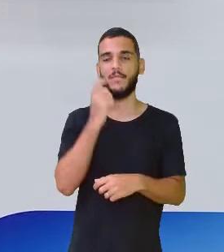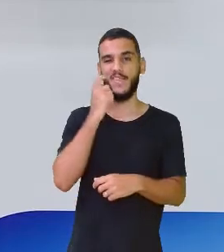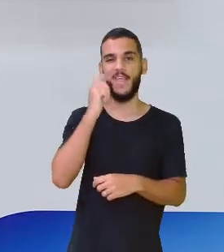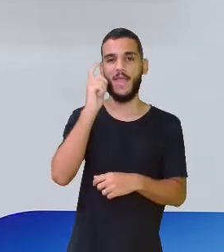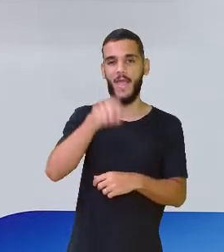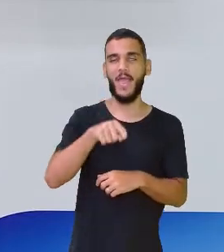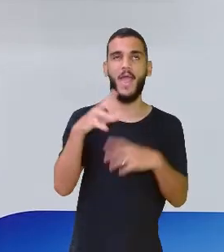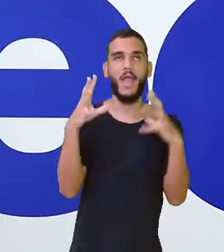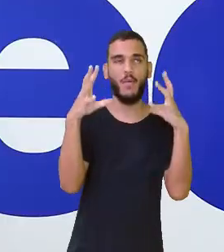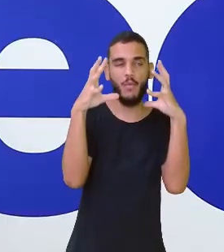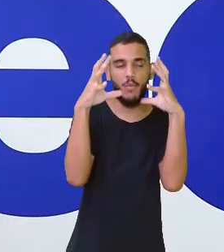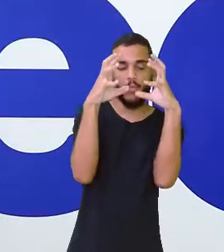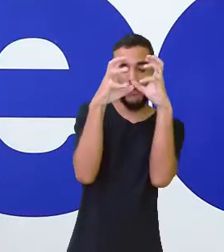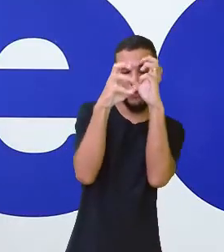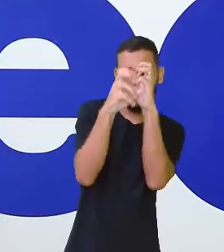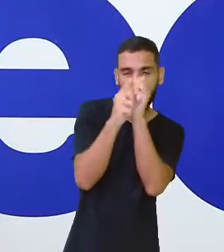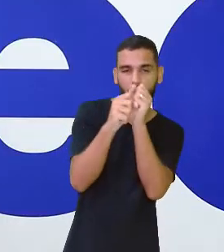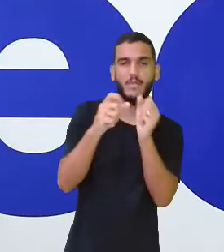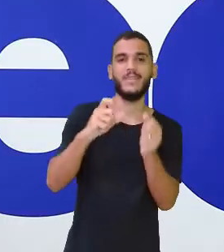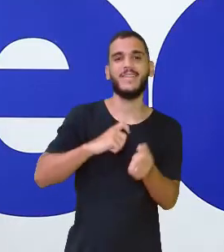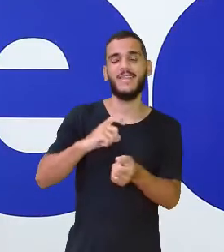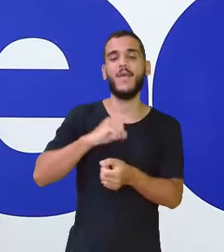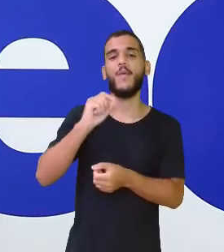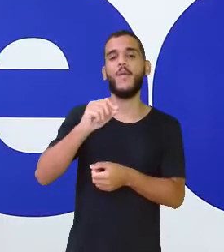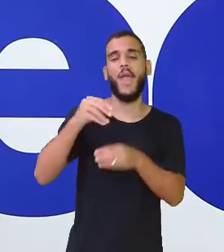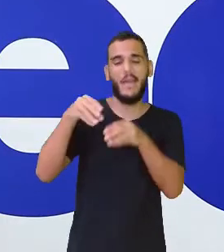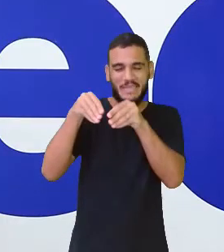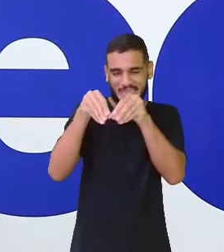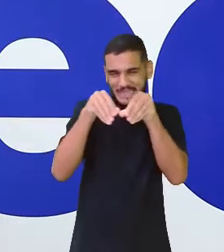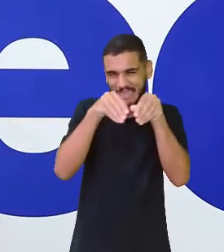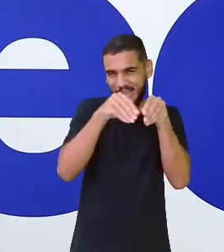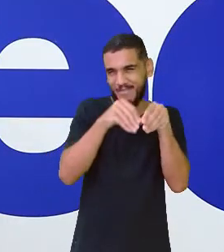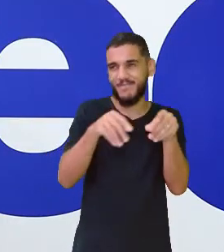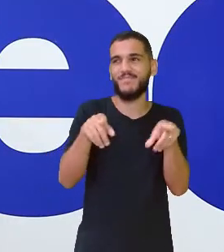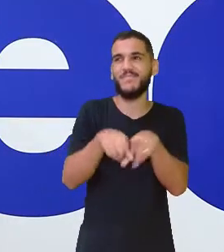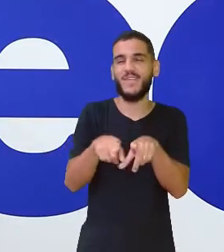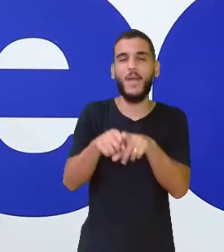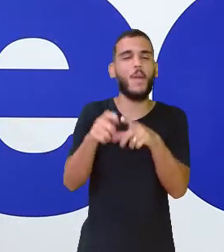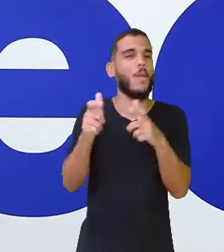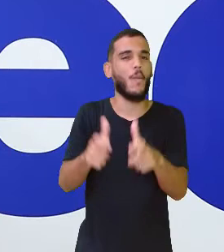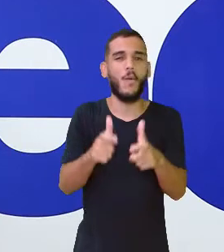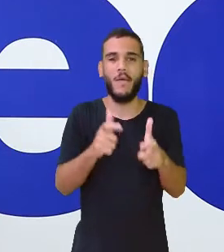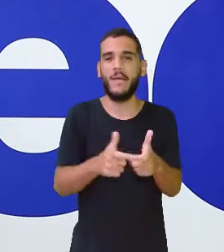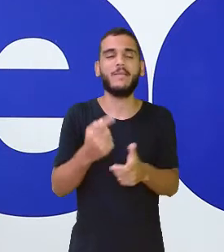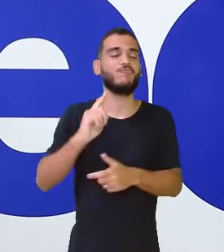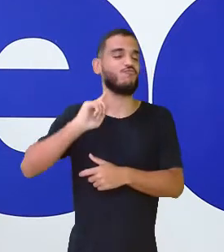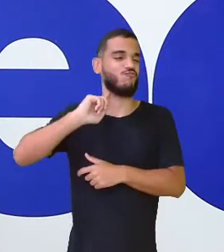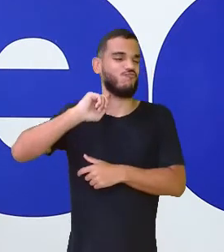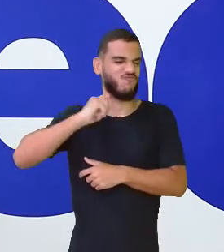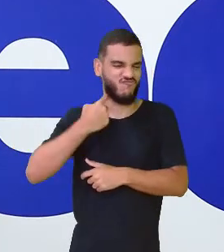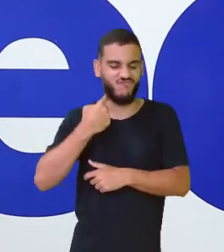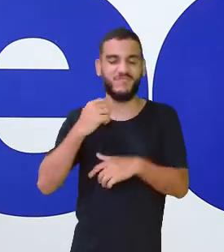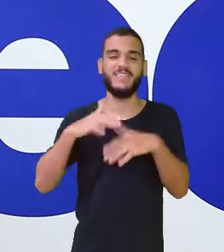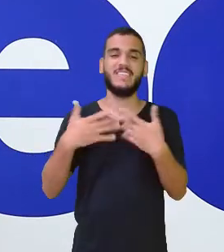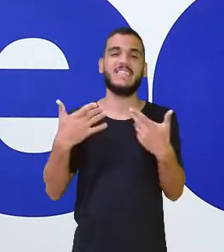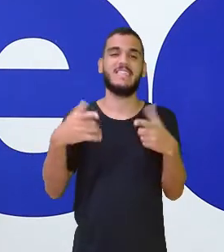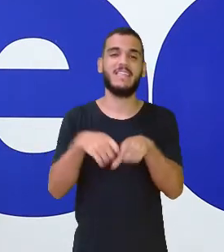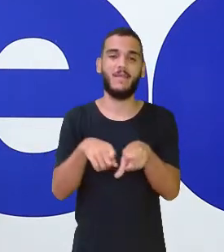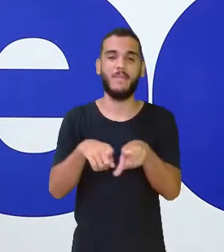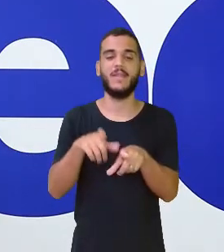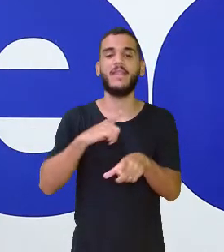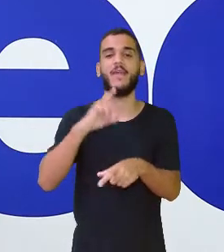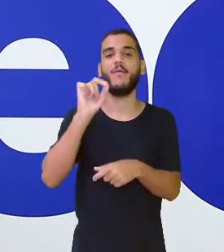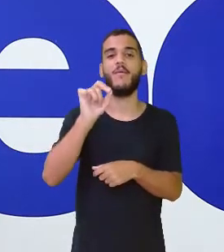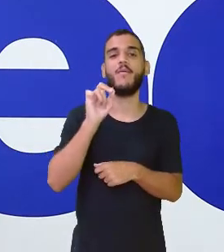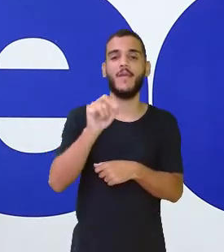Bem escura, muito barro, né? Tinha muito barro. Local insalubre, insalubre. E existe a